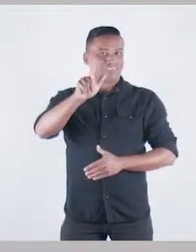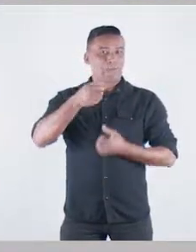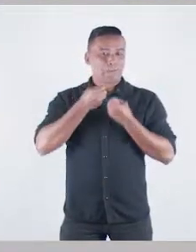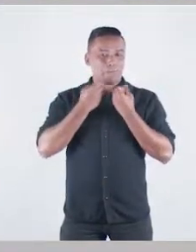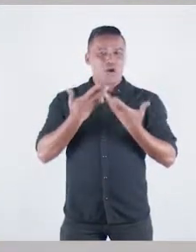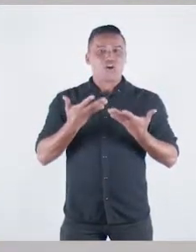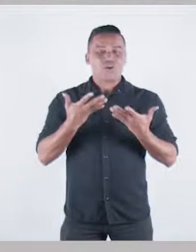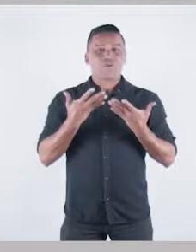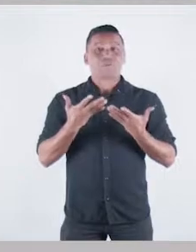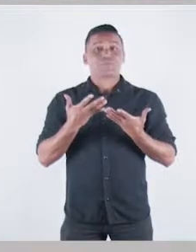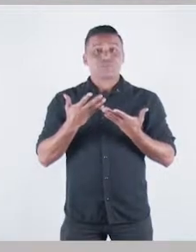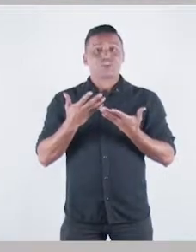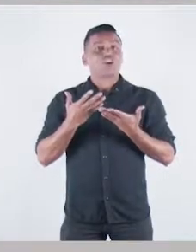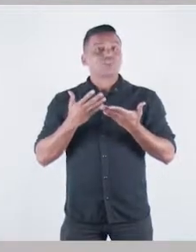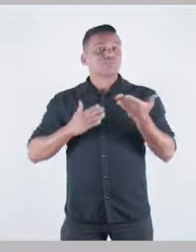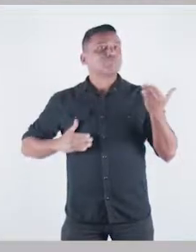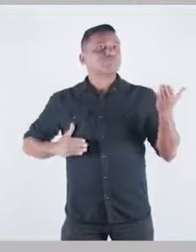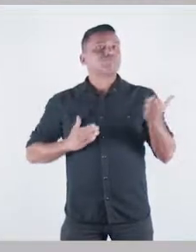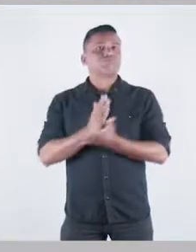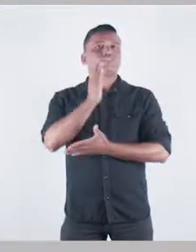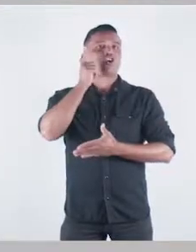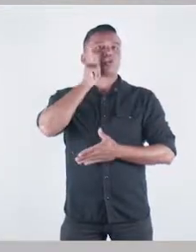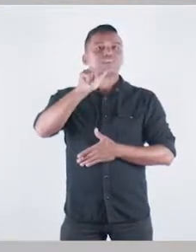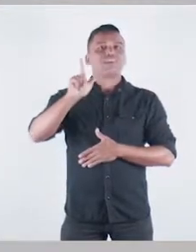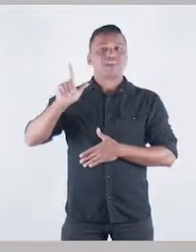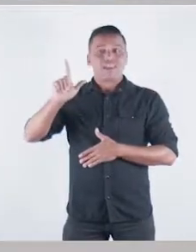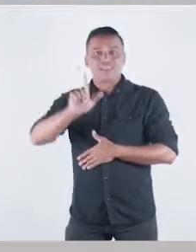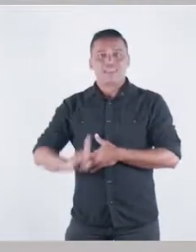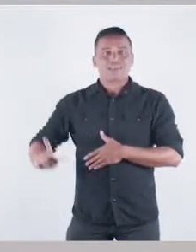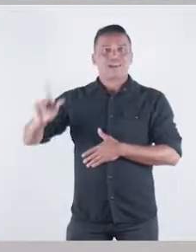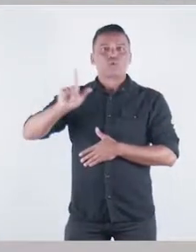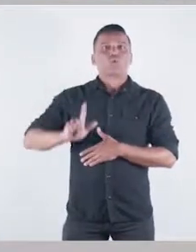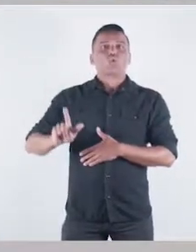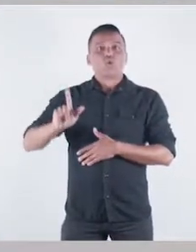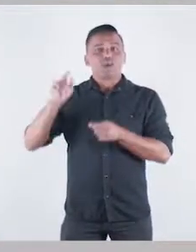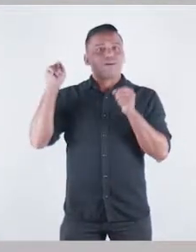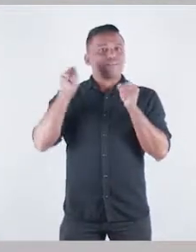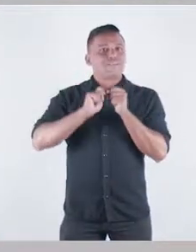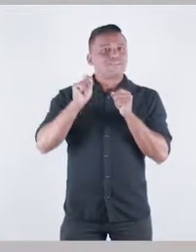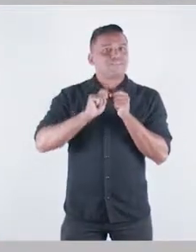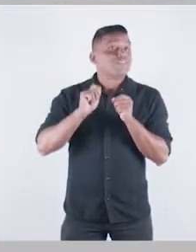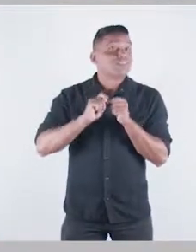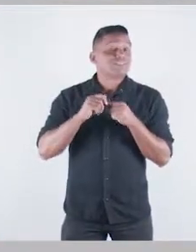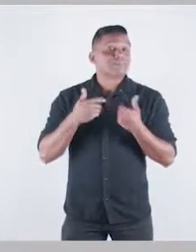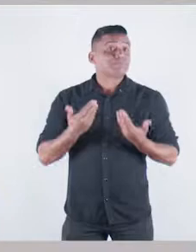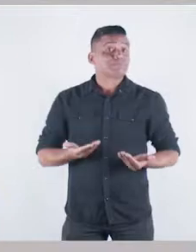e nós passamos a construir uma literatura em que